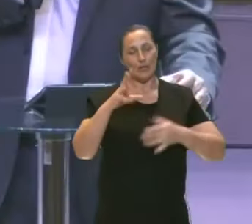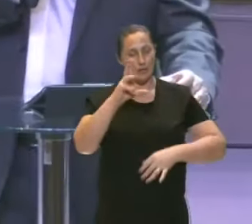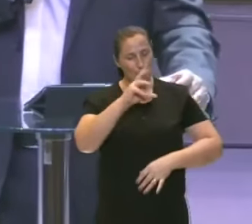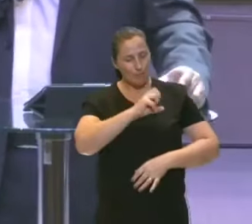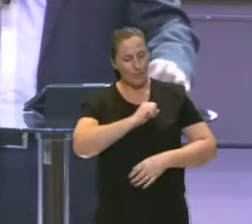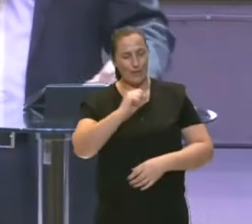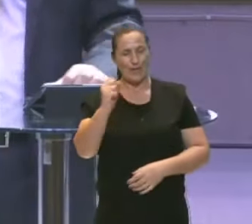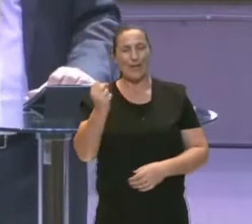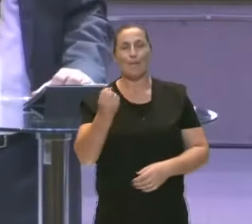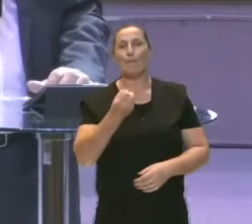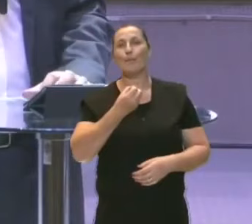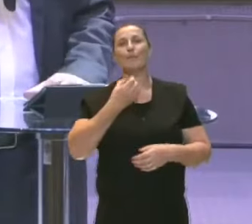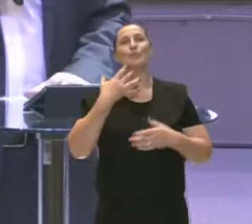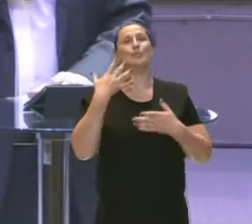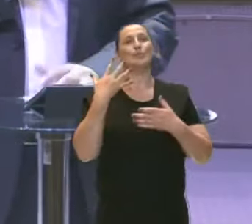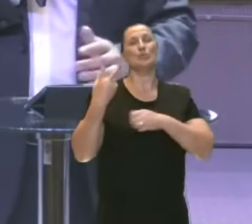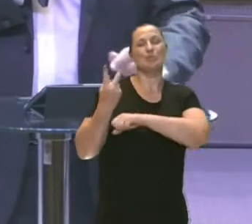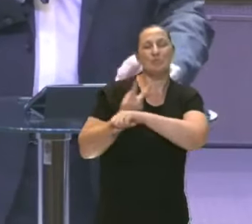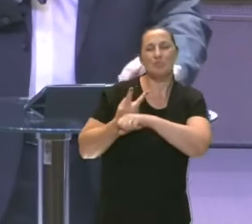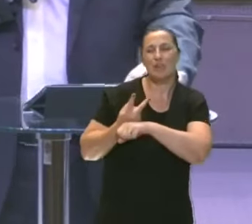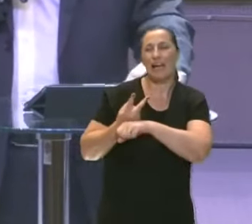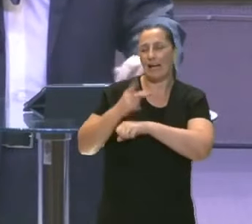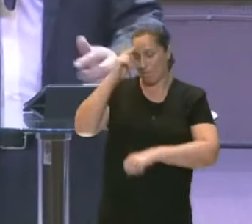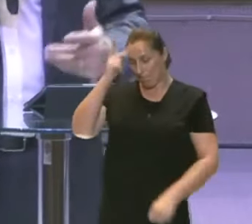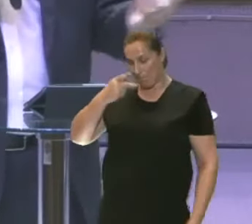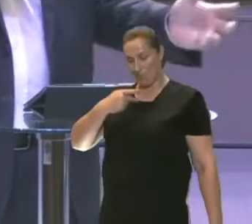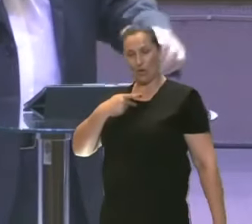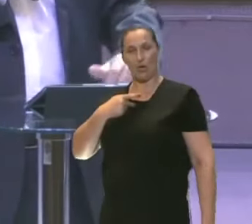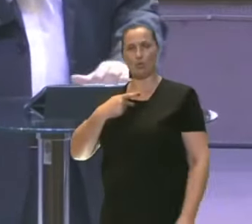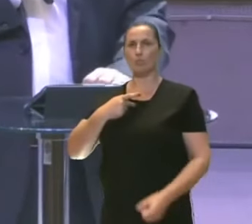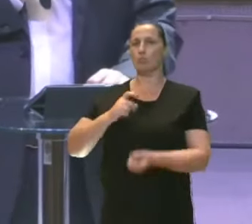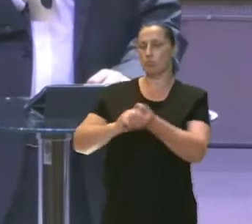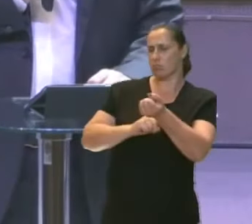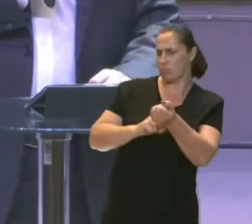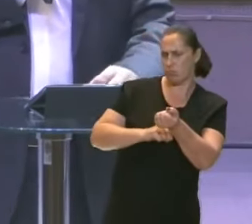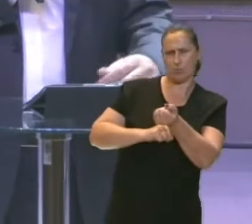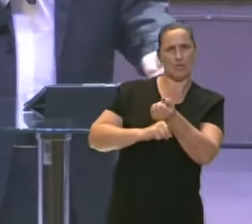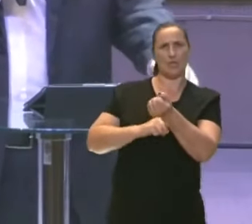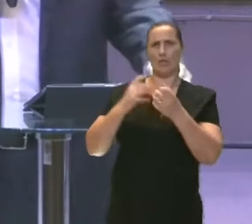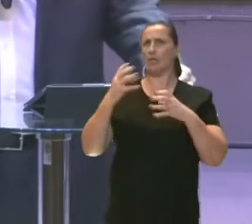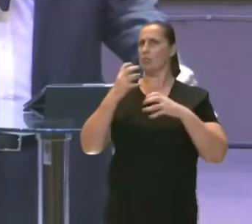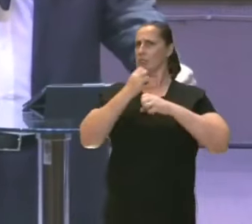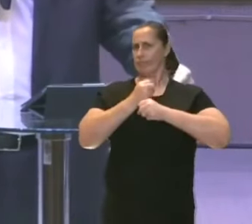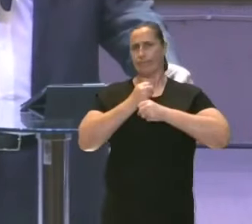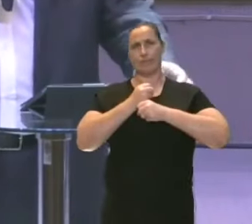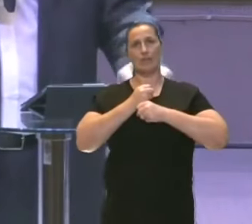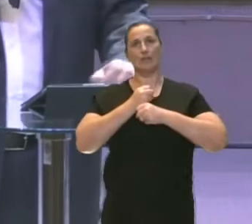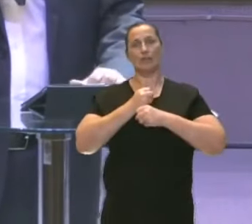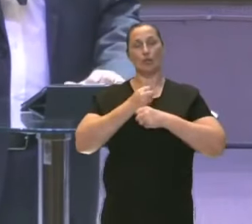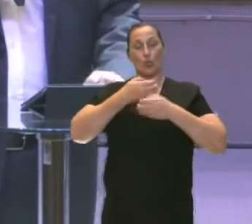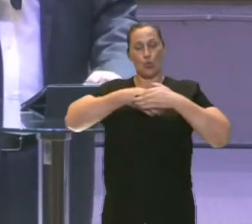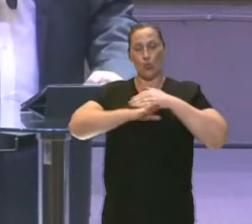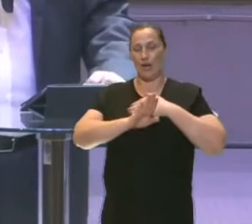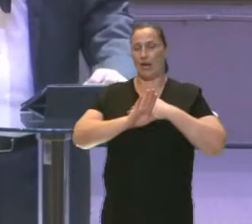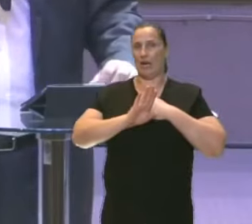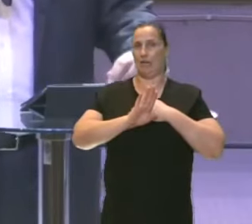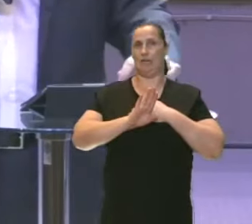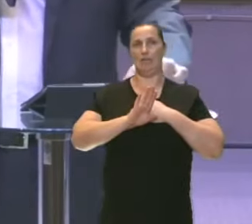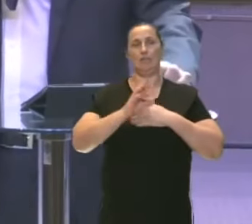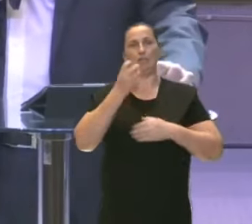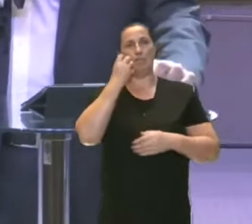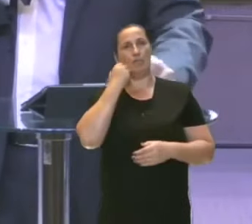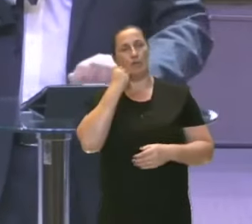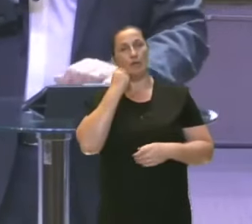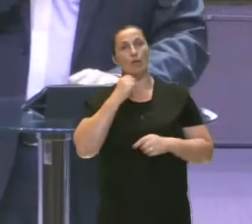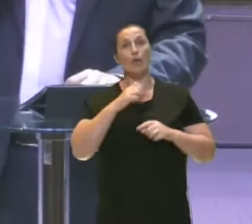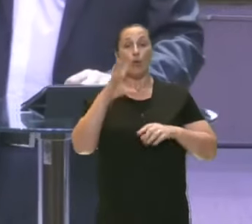não procura seus próprios interesses, não se ira facilmente, nem guarda rancor. O amor não se alegra com a injustiça,